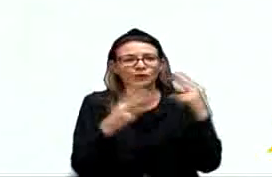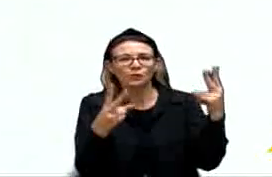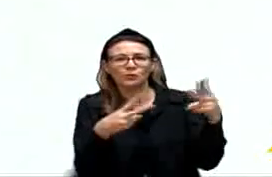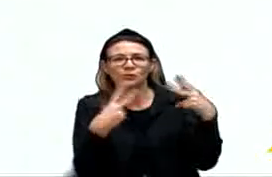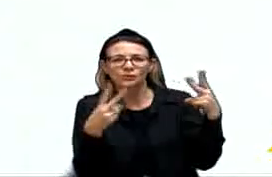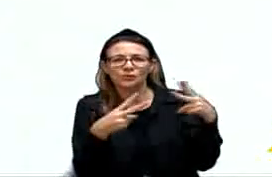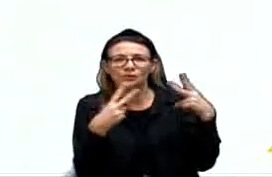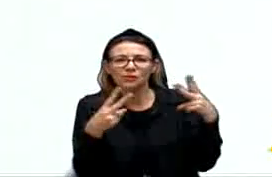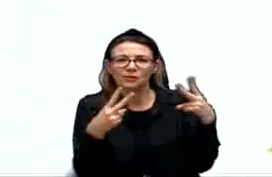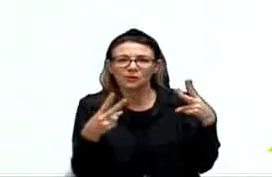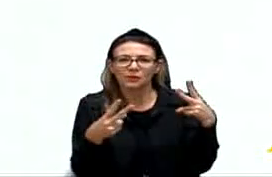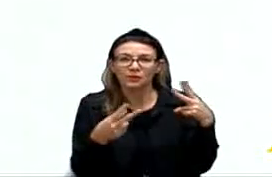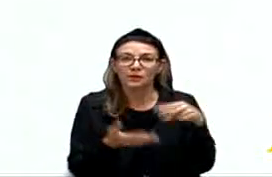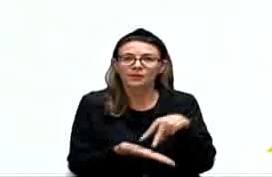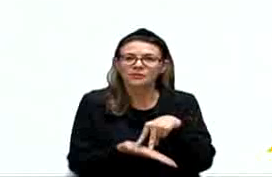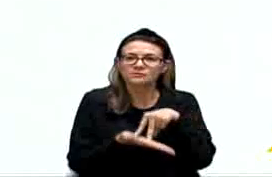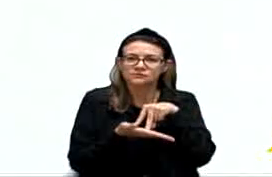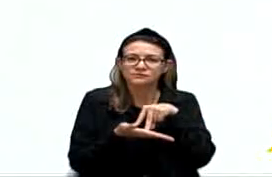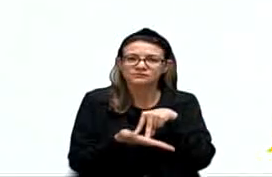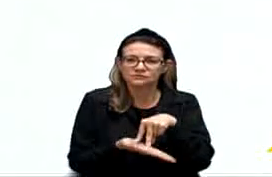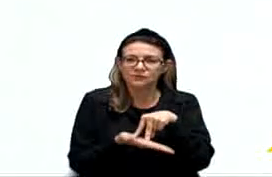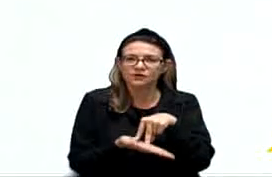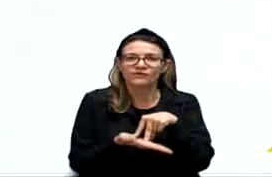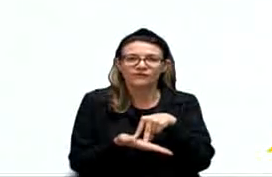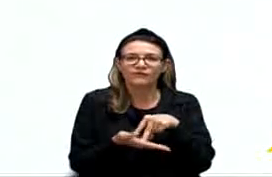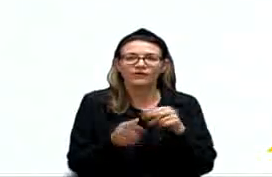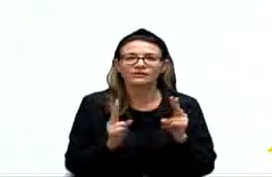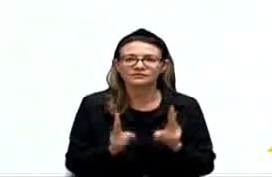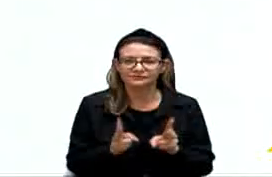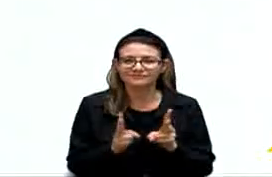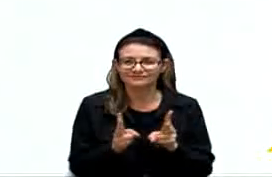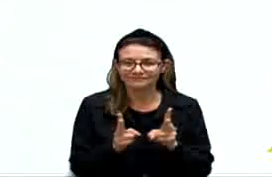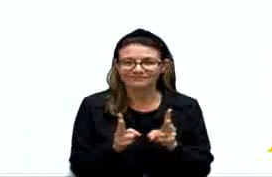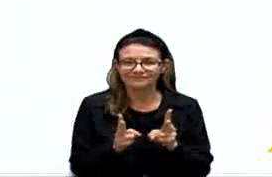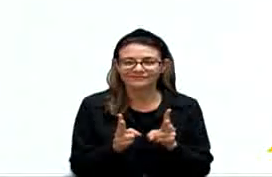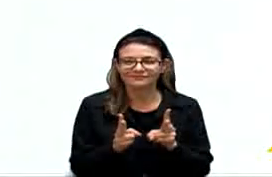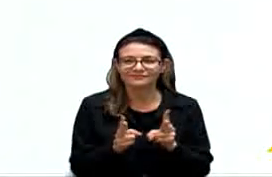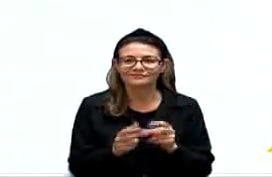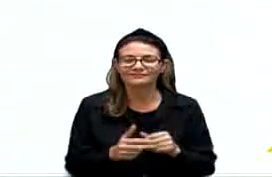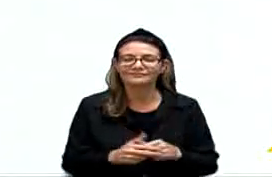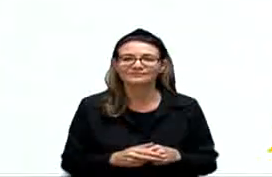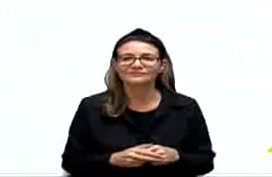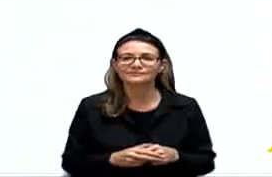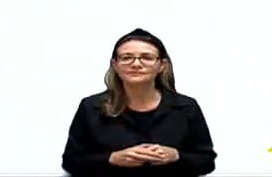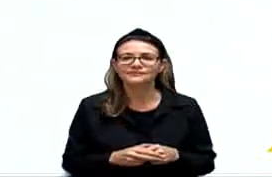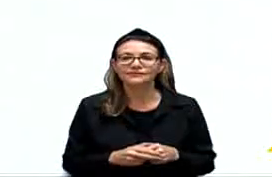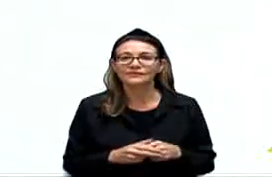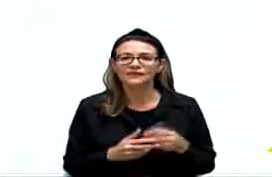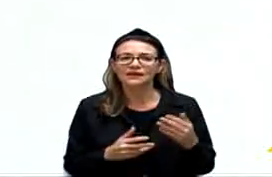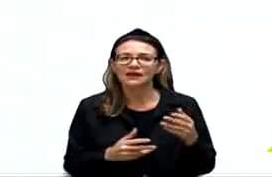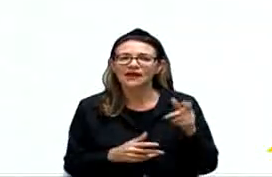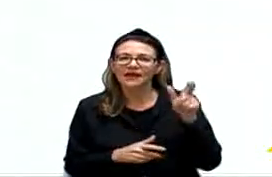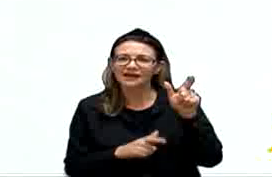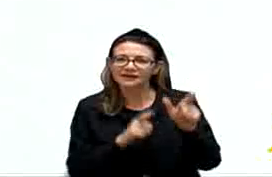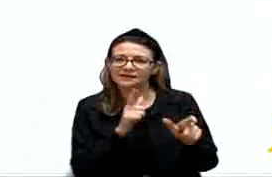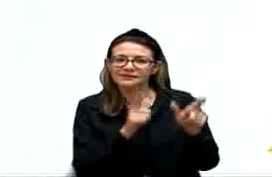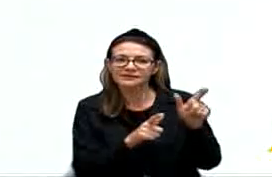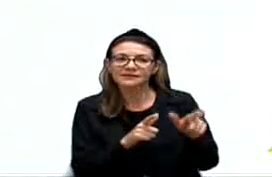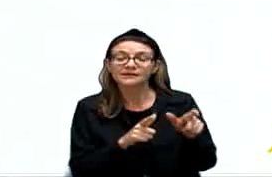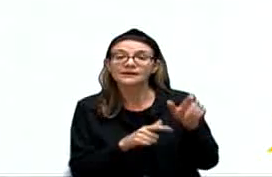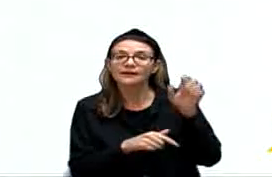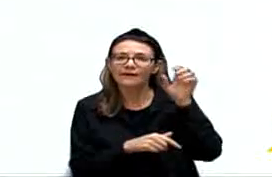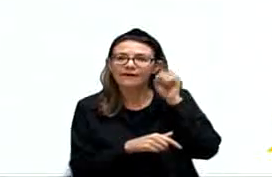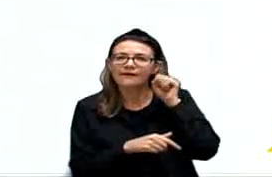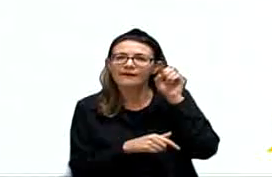ímpeto contra aquela casa que não caiu porque fora edificada sobre a rocha e todo aquele que ouve essas minhas